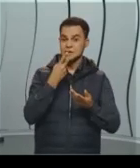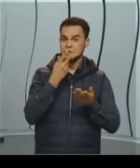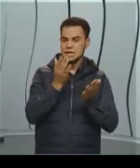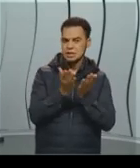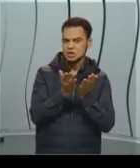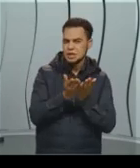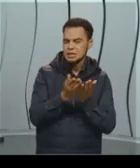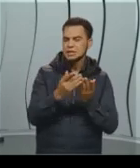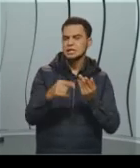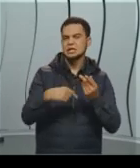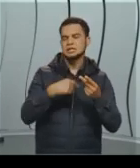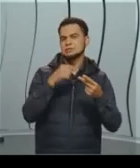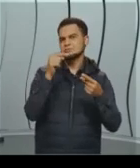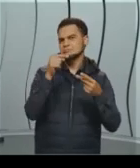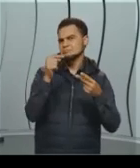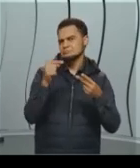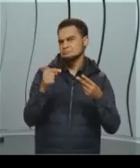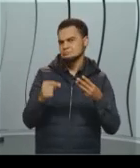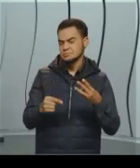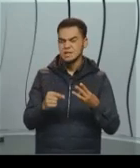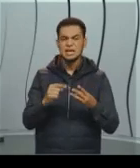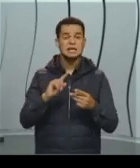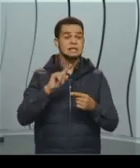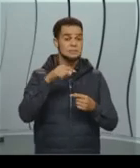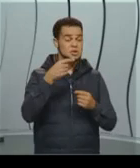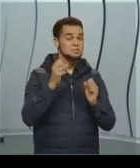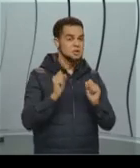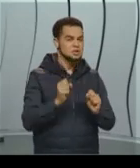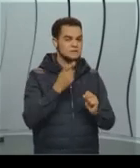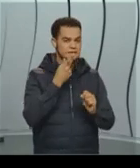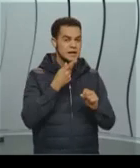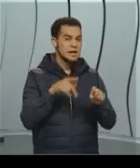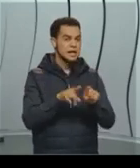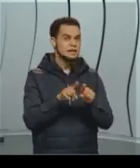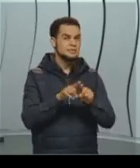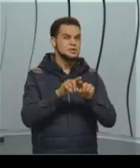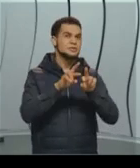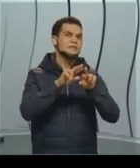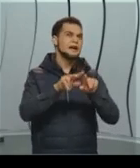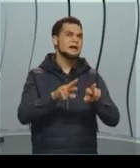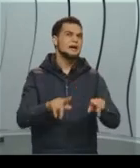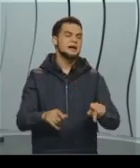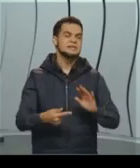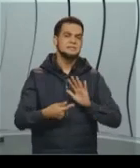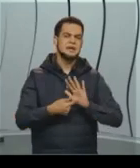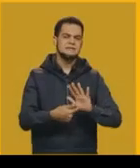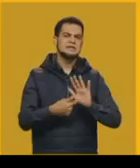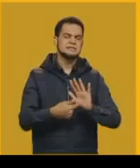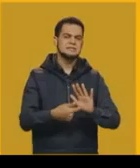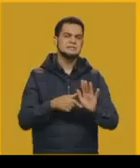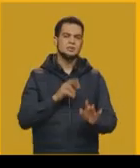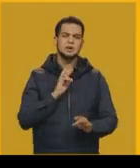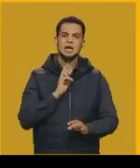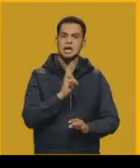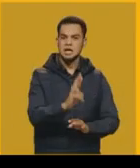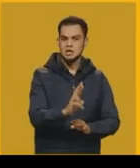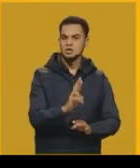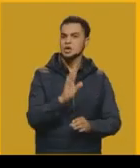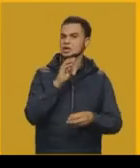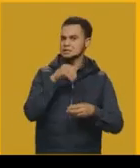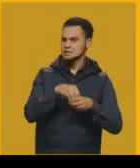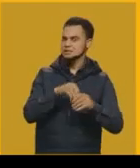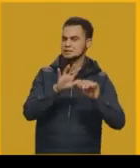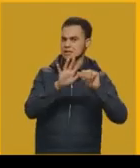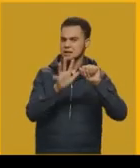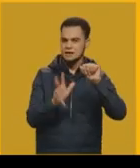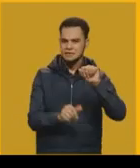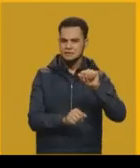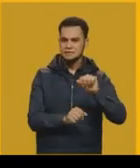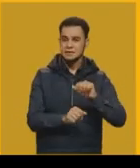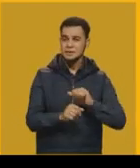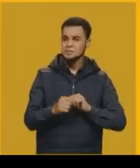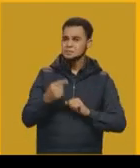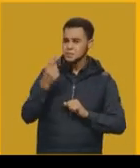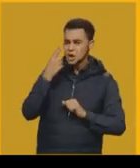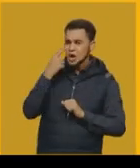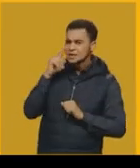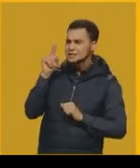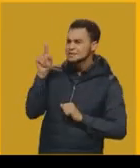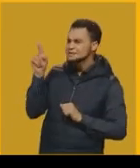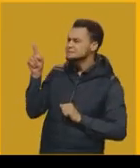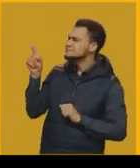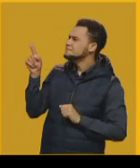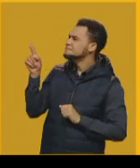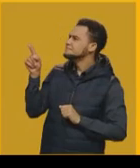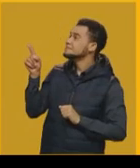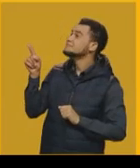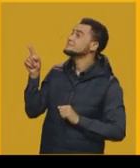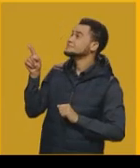também das várias, né, manifestações religiosas que podemos encontrar na África. Aqui a gente tem um mapinha que traz aí de verde,